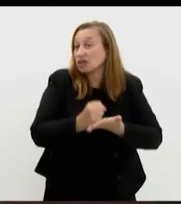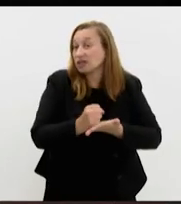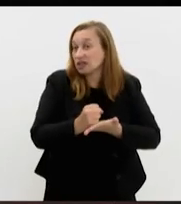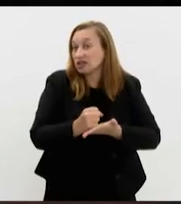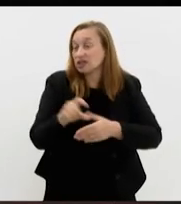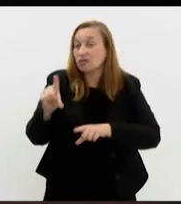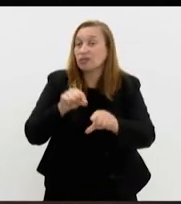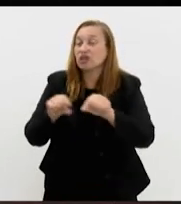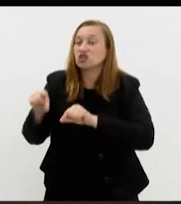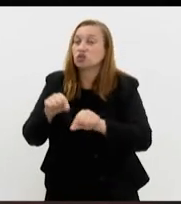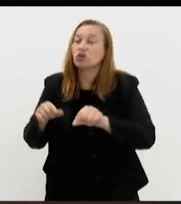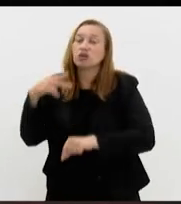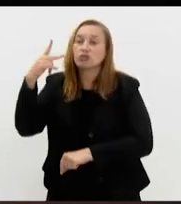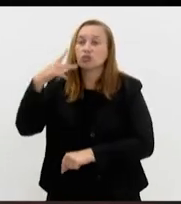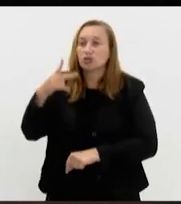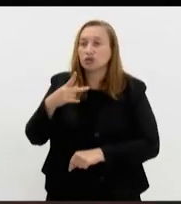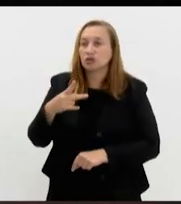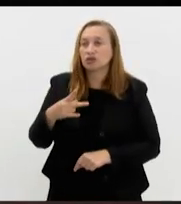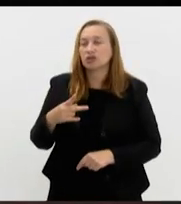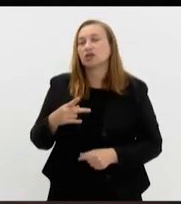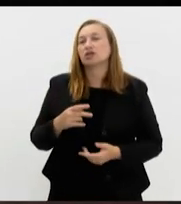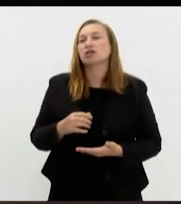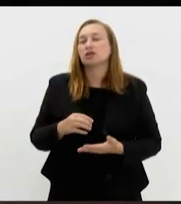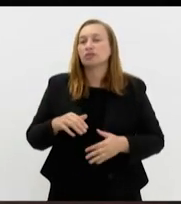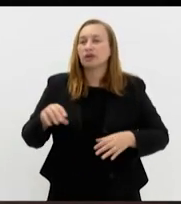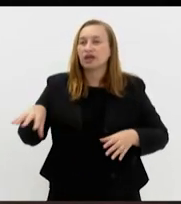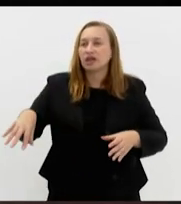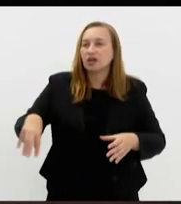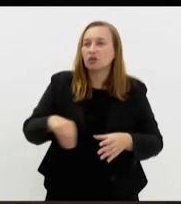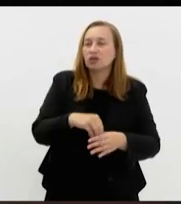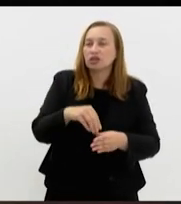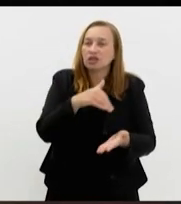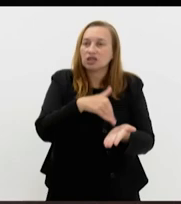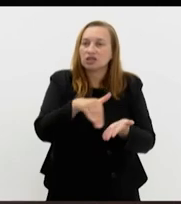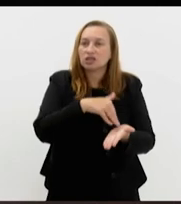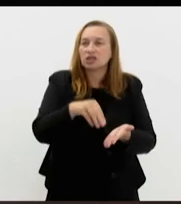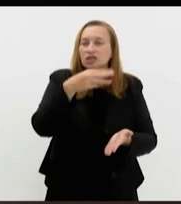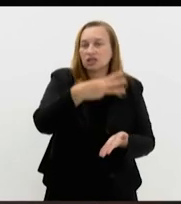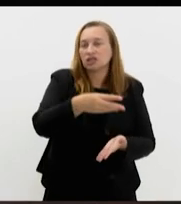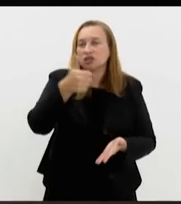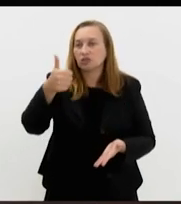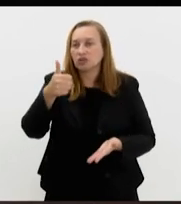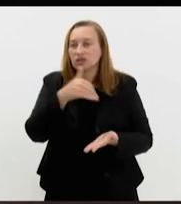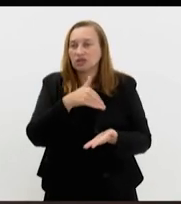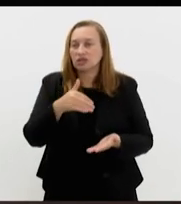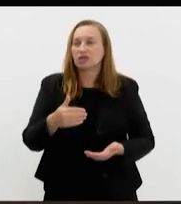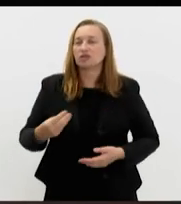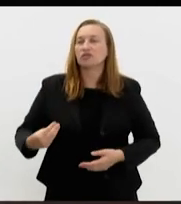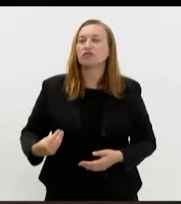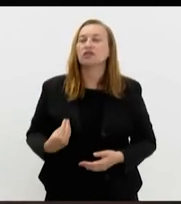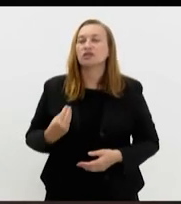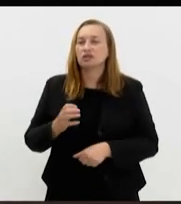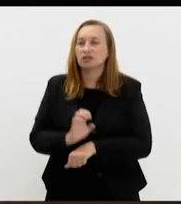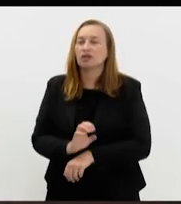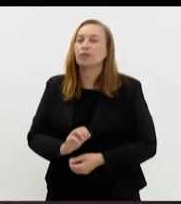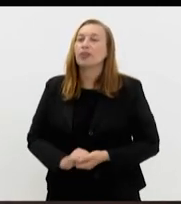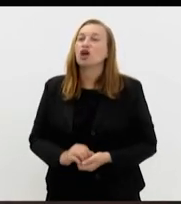para compor as 31 secretarias já existentes nesse Estado. Somente no ano